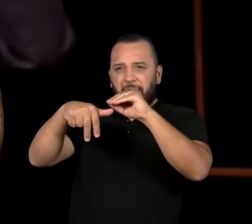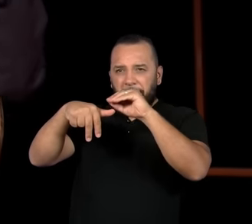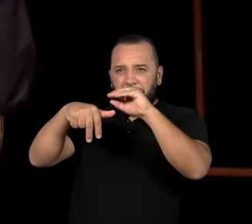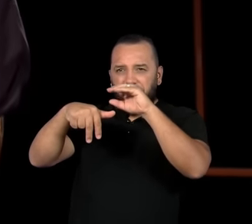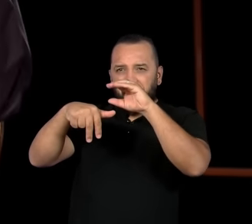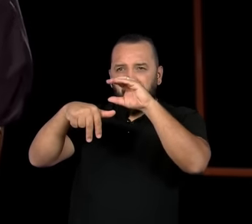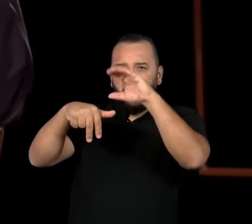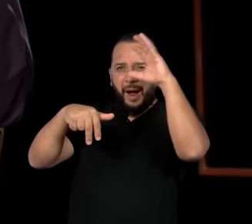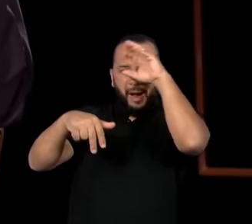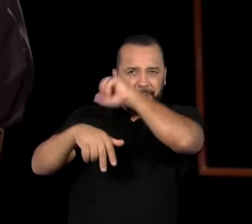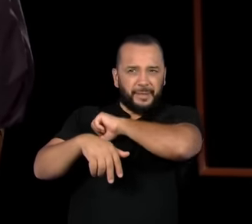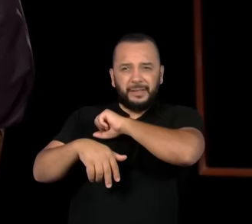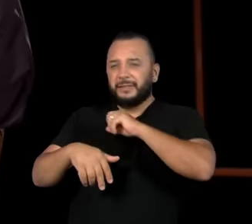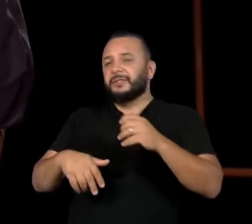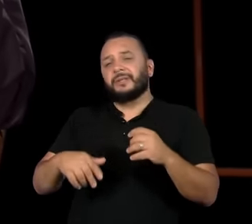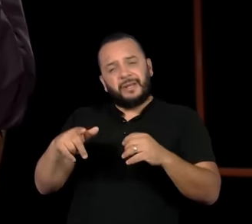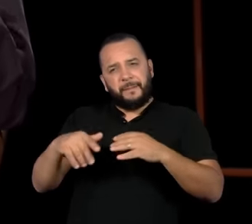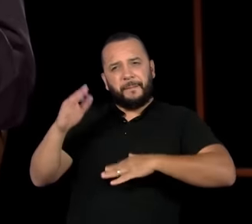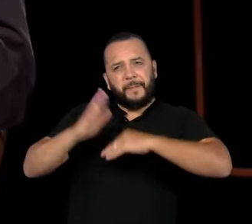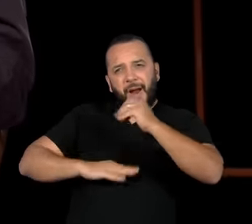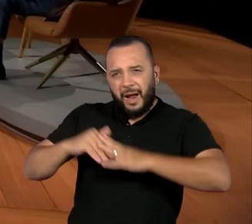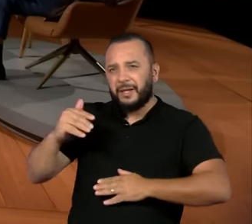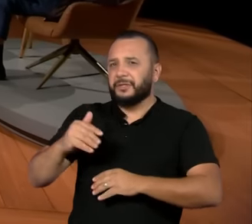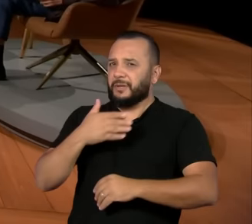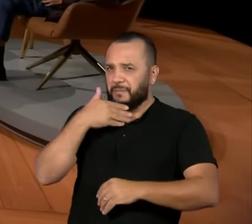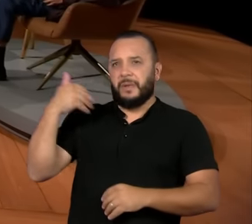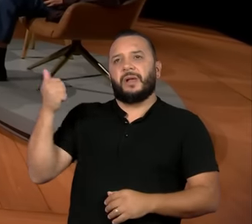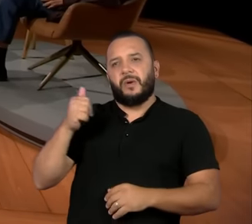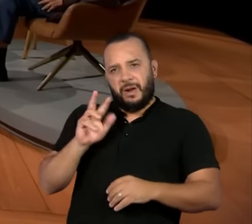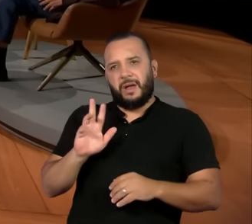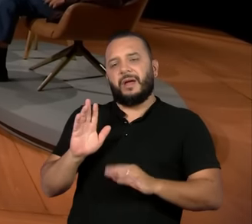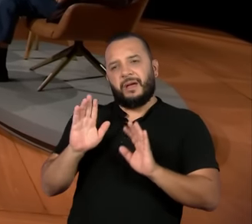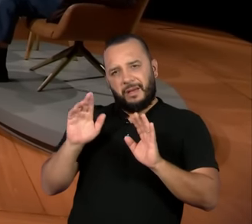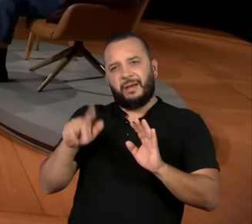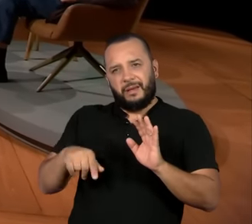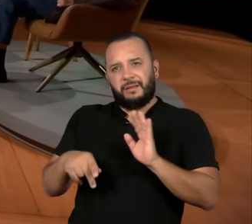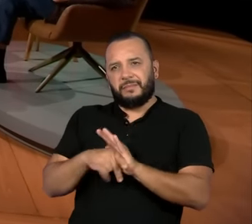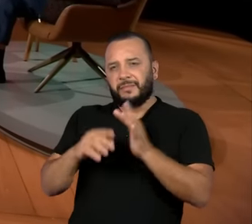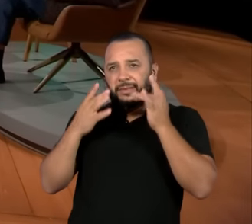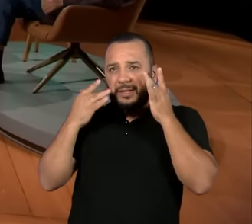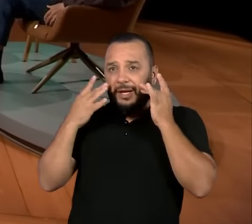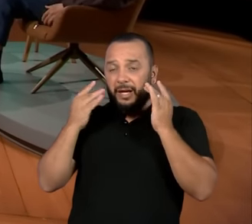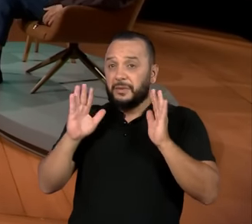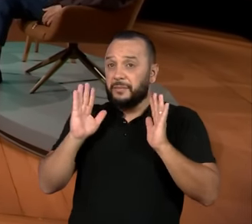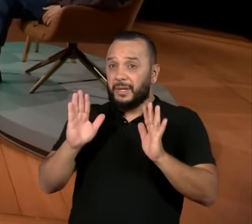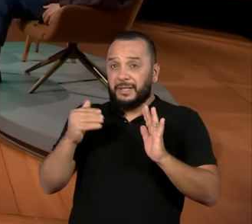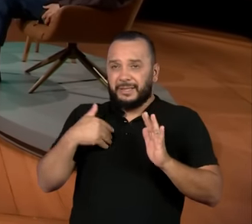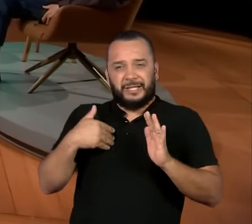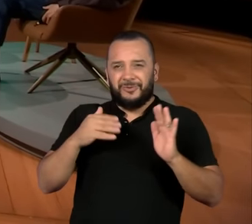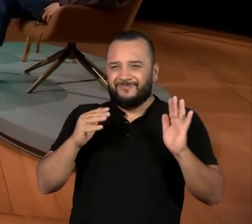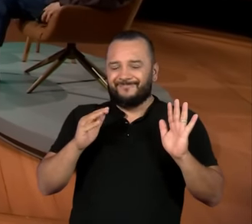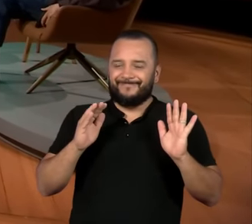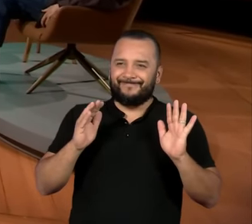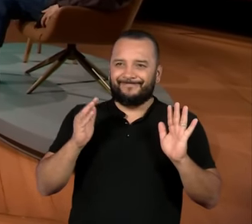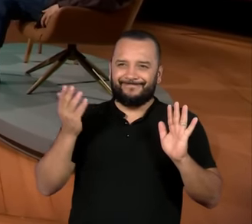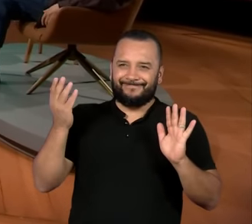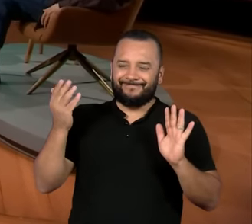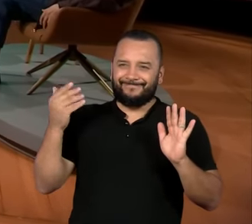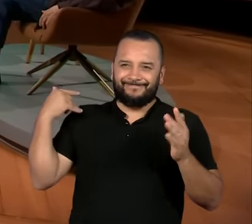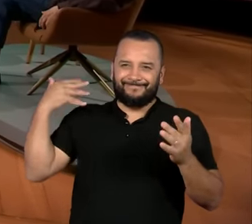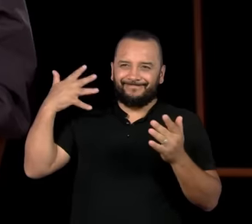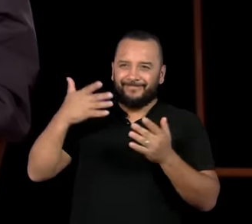Não, não há o que falar, é a melhor coisa que existe. Mas eu, desde o início, eu me liguei muito à televisão